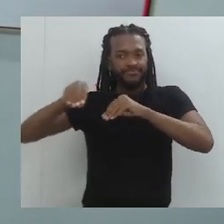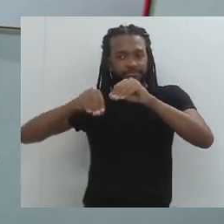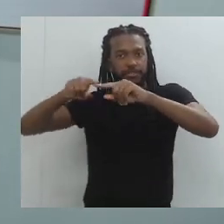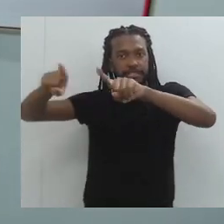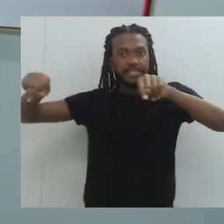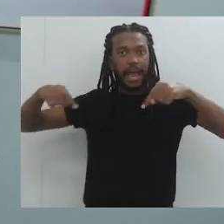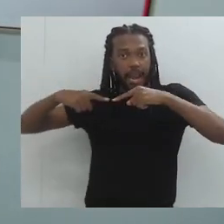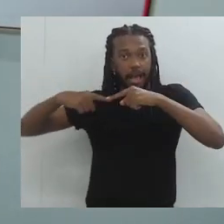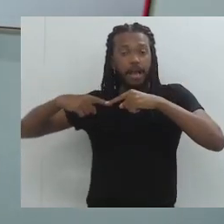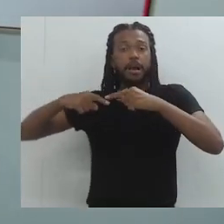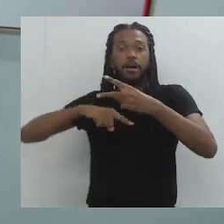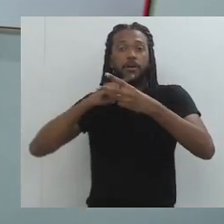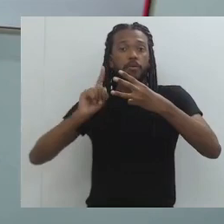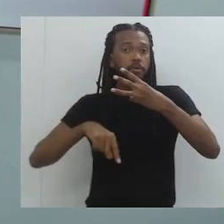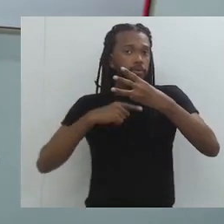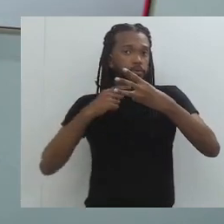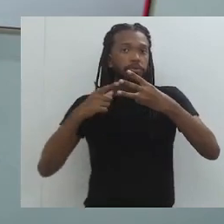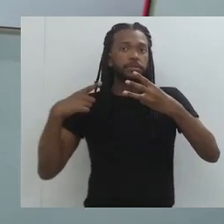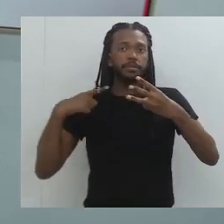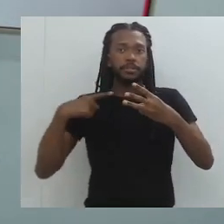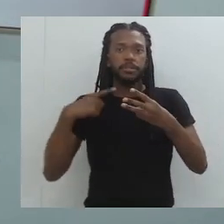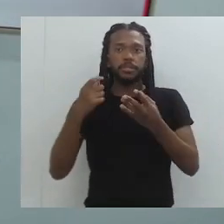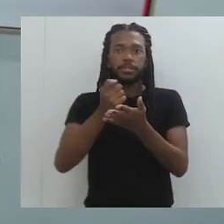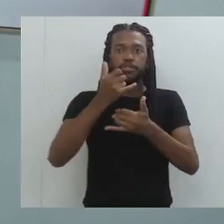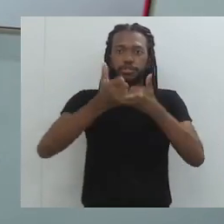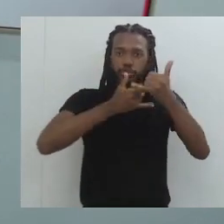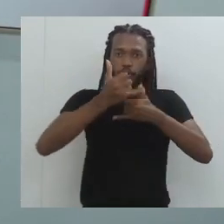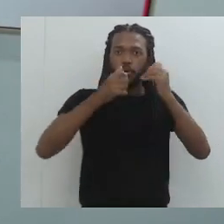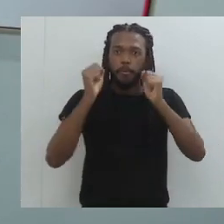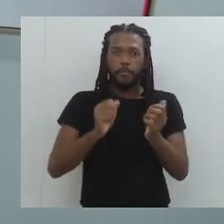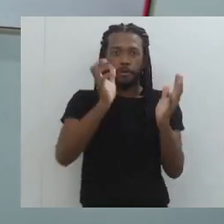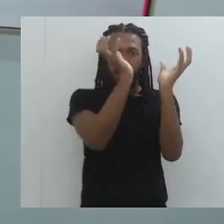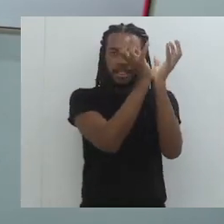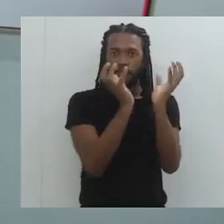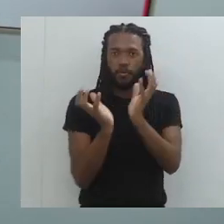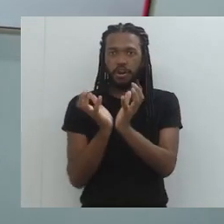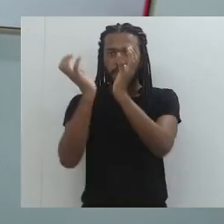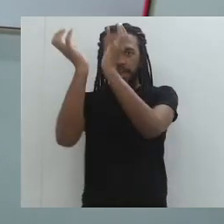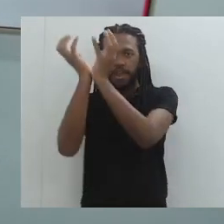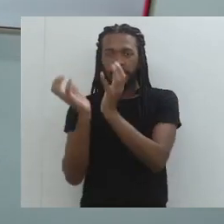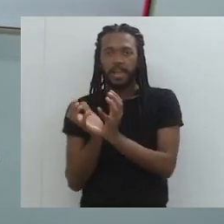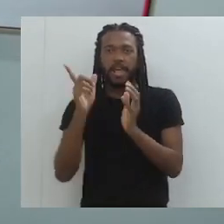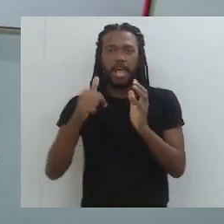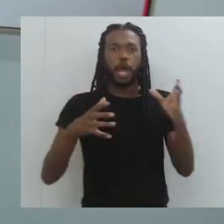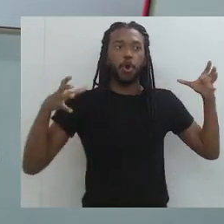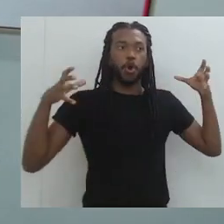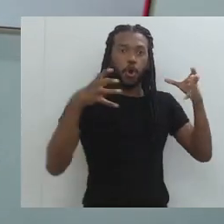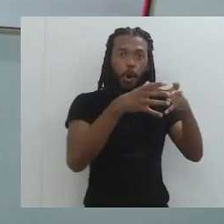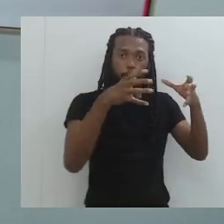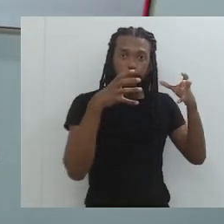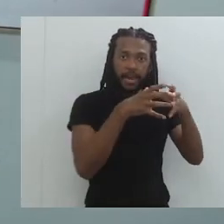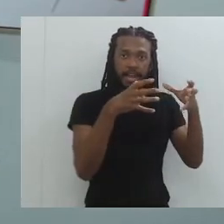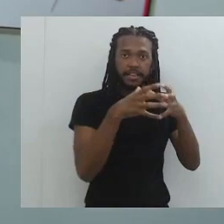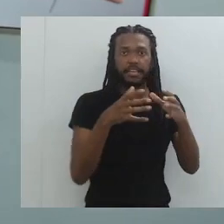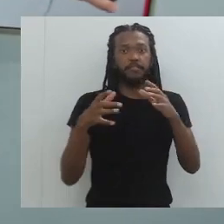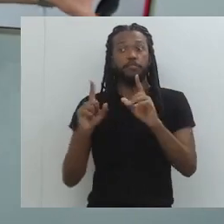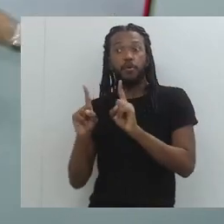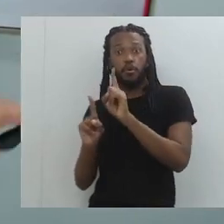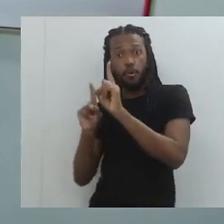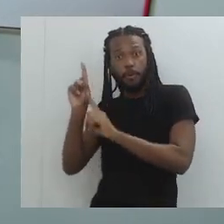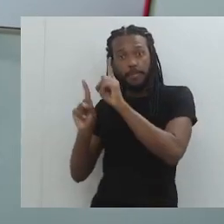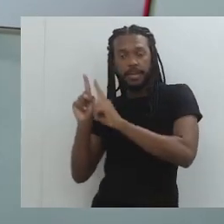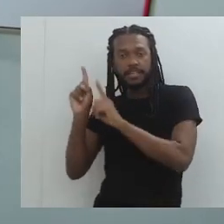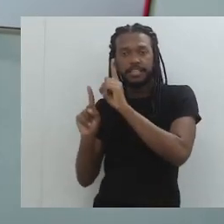certo? A gente tem, e aí os jogos, eles podem se dividir em duas categorias, os cooperativos, os